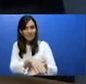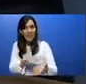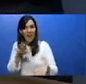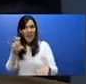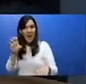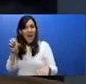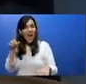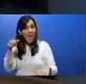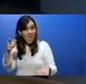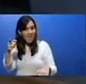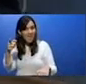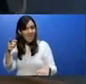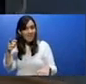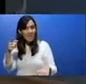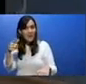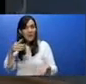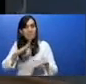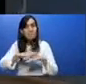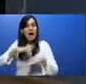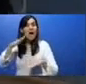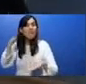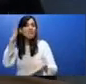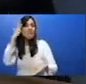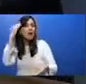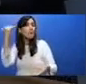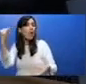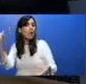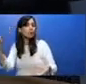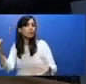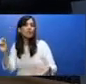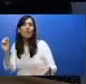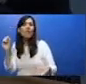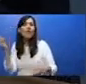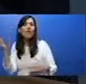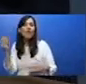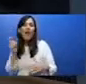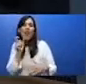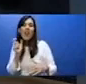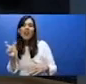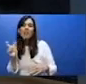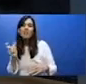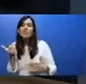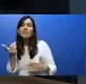dos mais famosos ou um dos mais famosos?